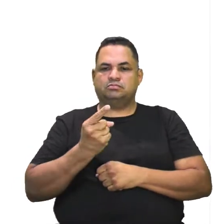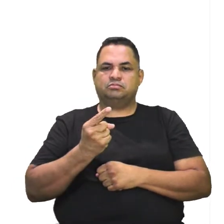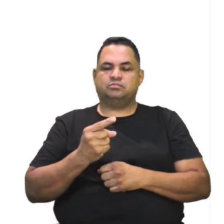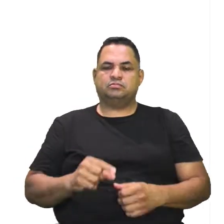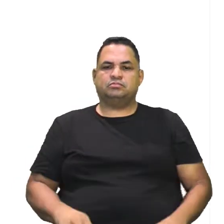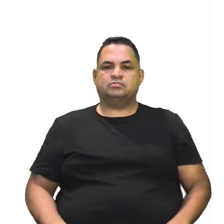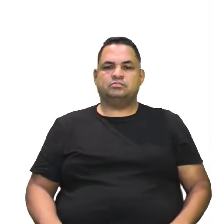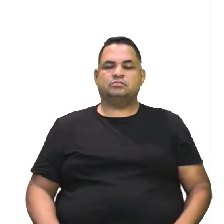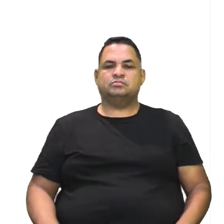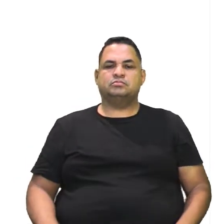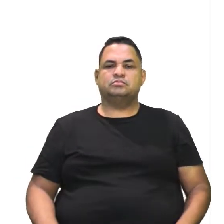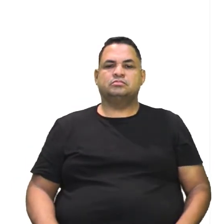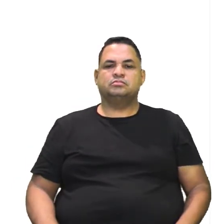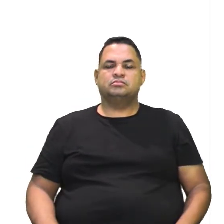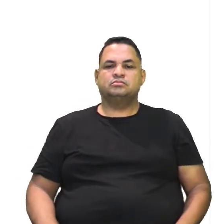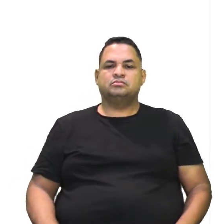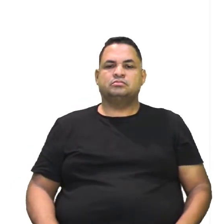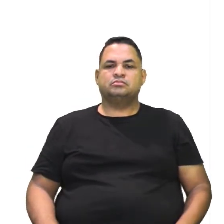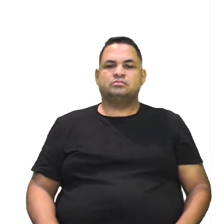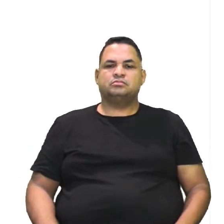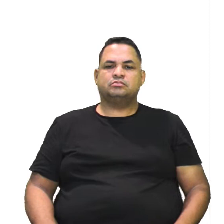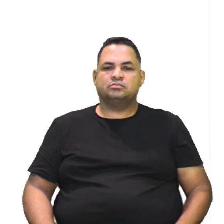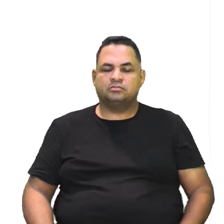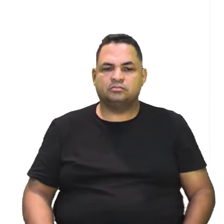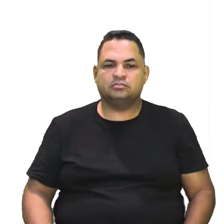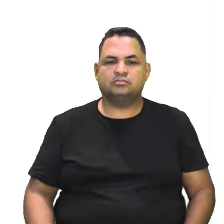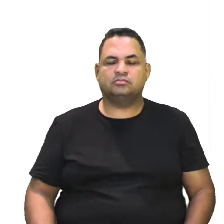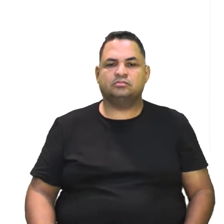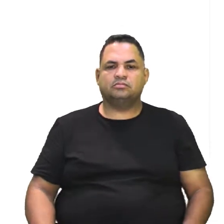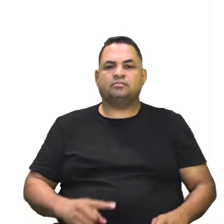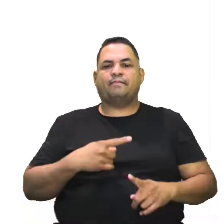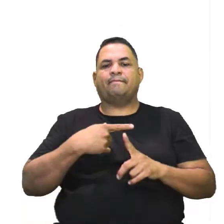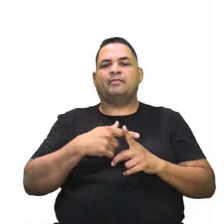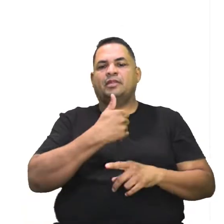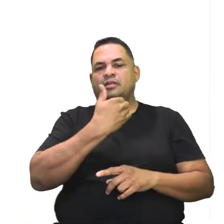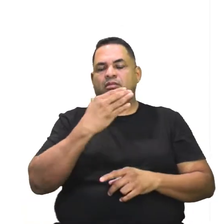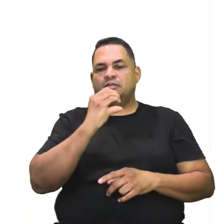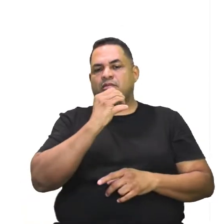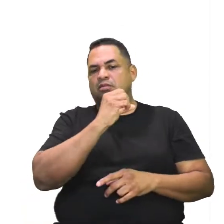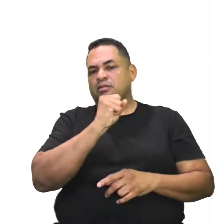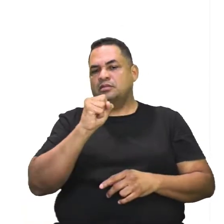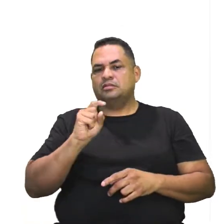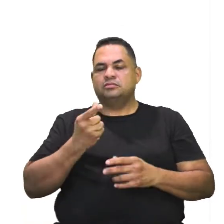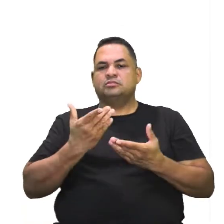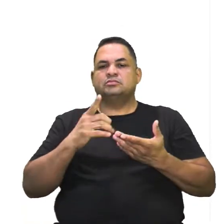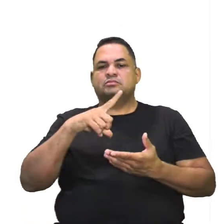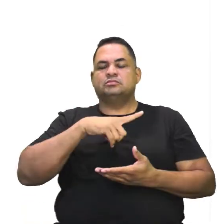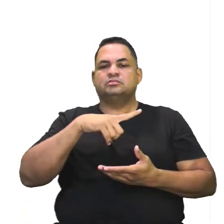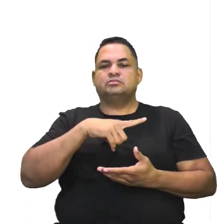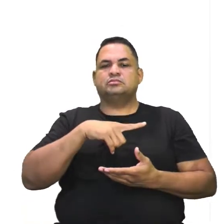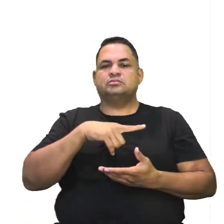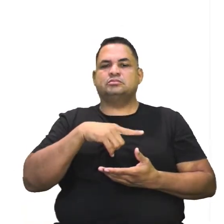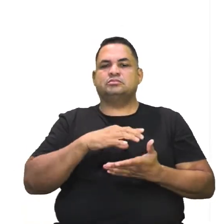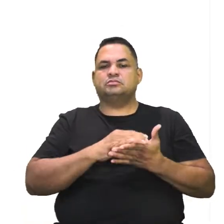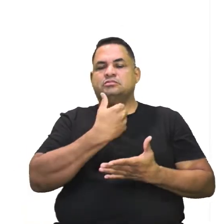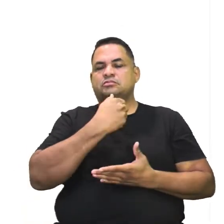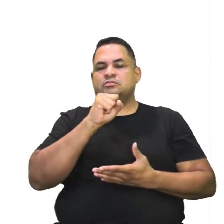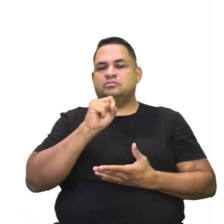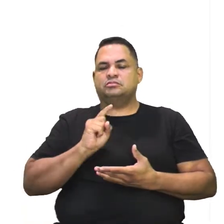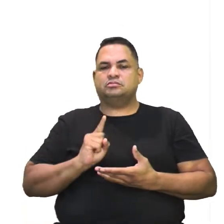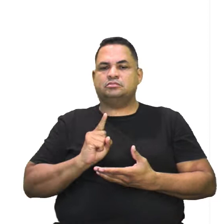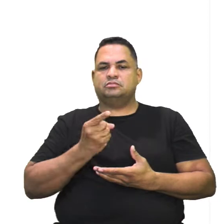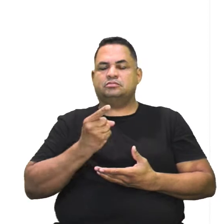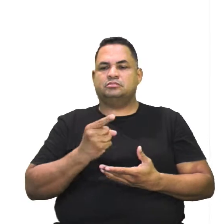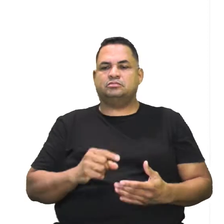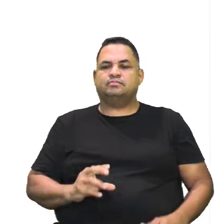os 8 mil, né? O tempo é 2 vezes 4 mil, 8 mil, mais os 10 mil iniciais. Então, a gente tem aí 18